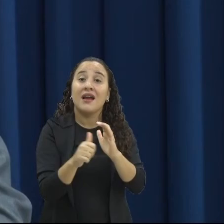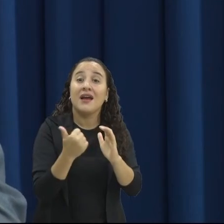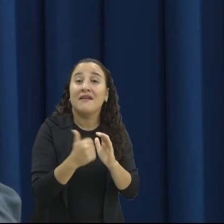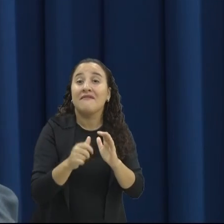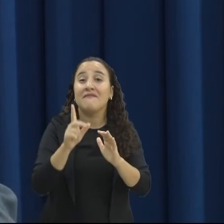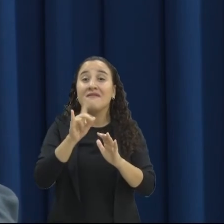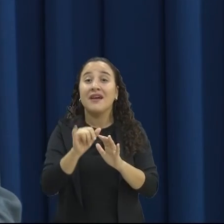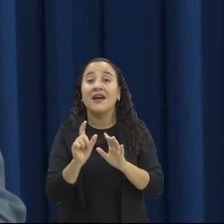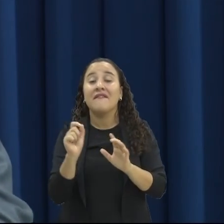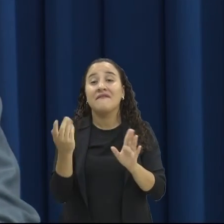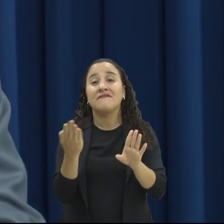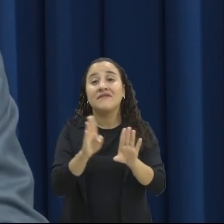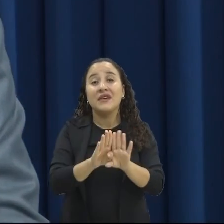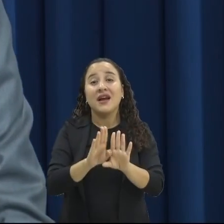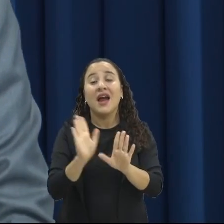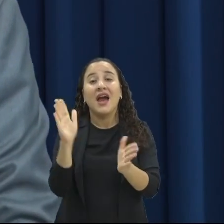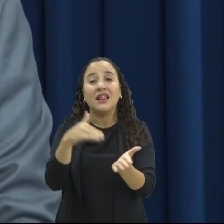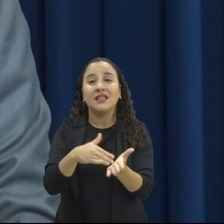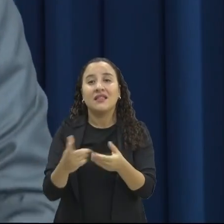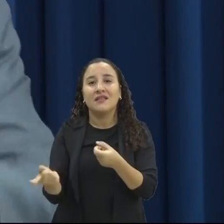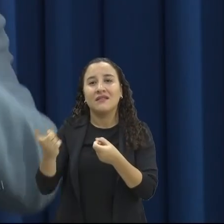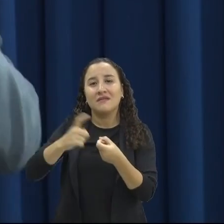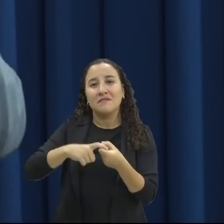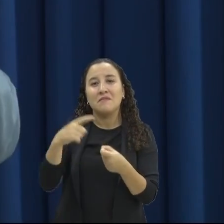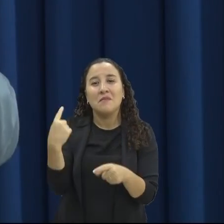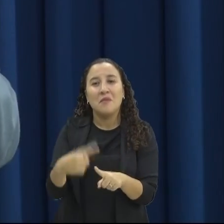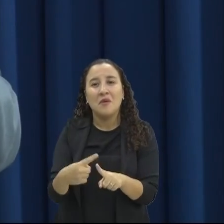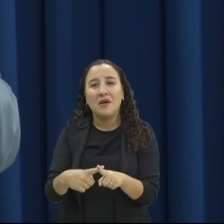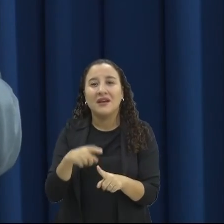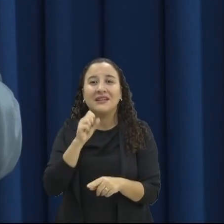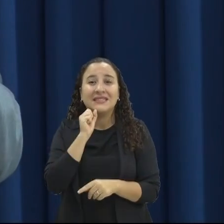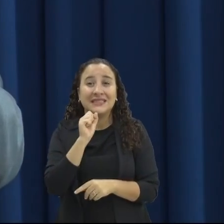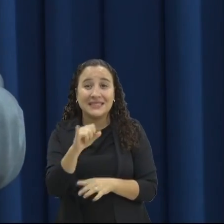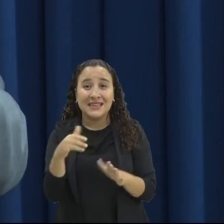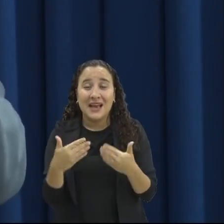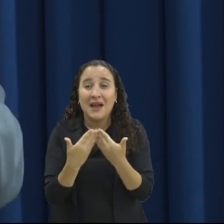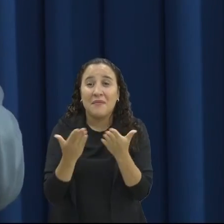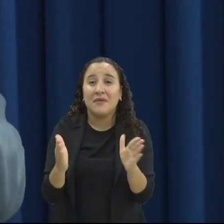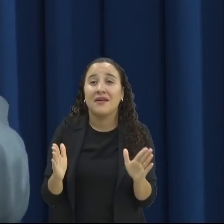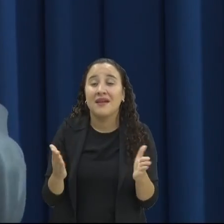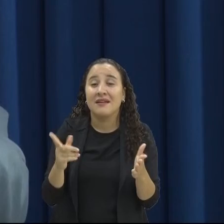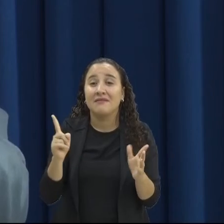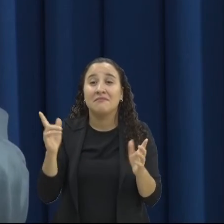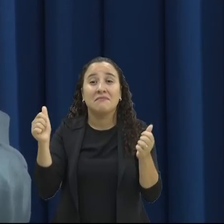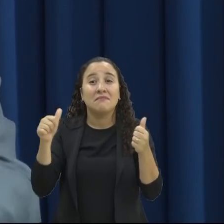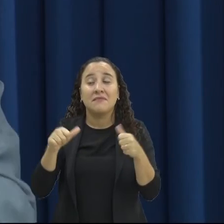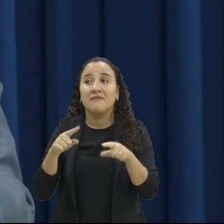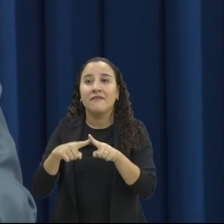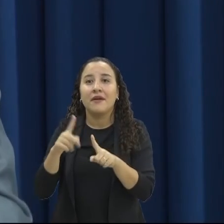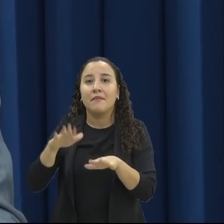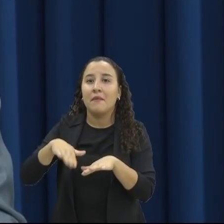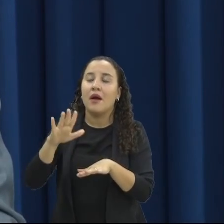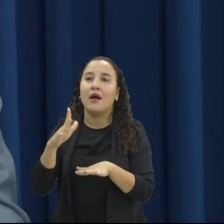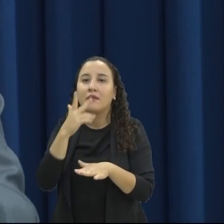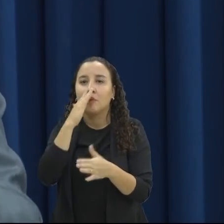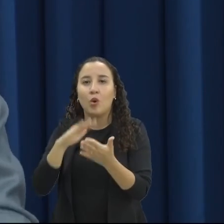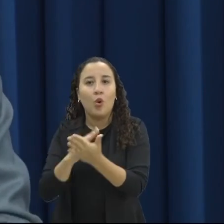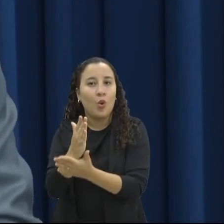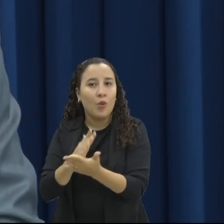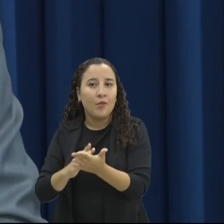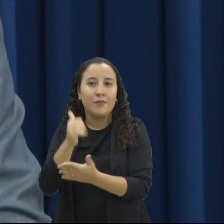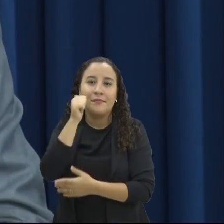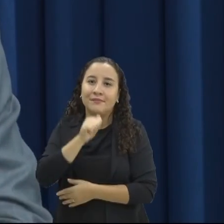até a eleição, porque abrir terminal agora é aumentar a insatisfação da Neuma, porque os terminais são focos